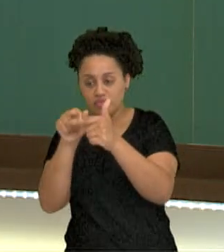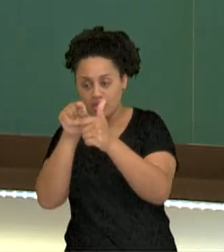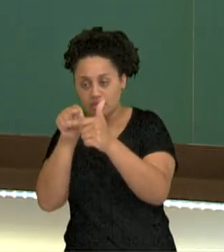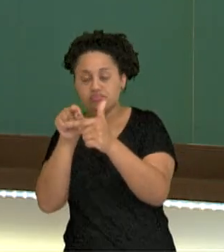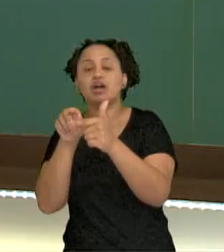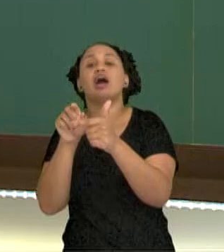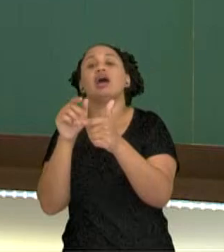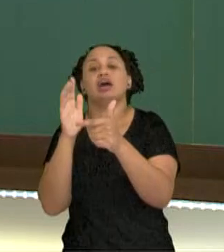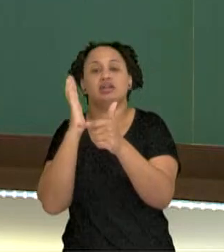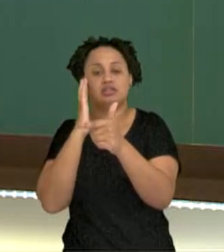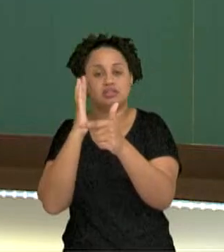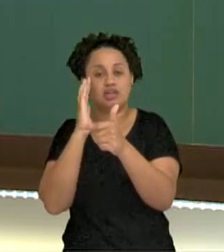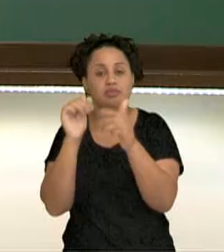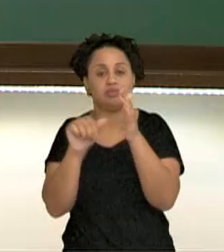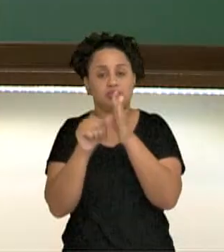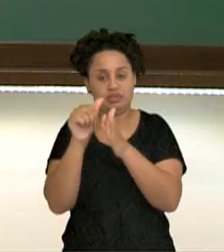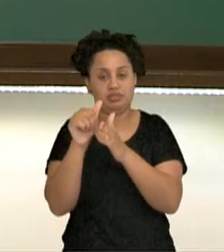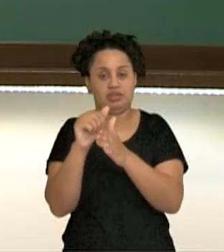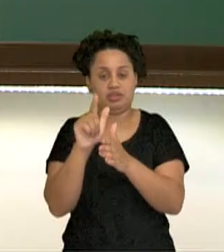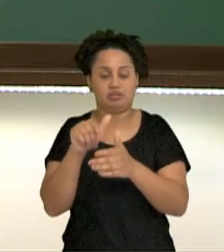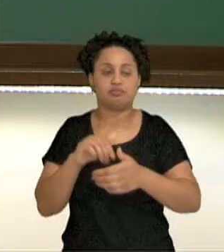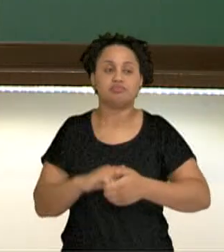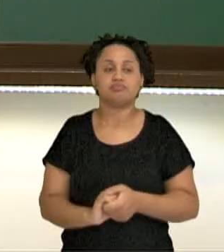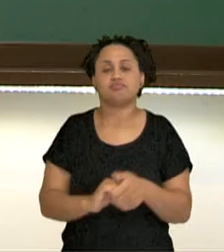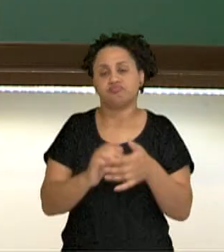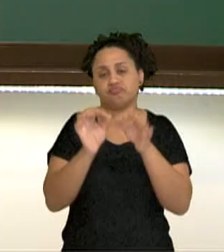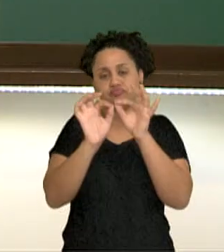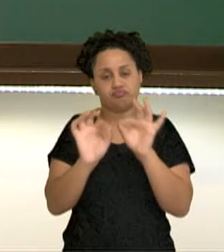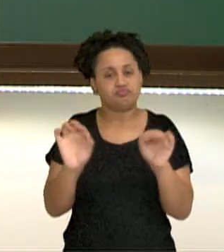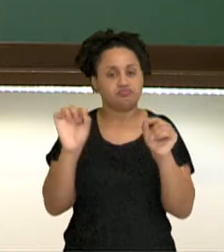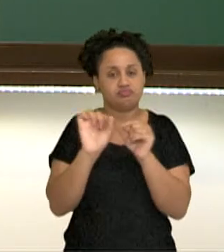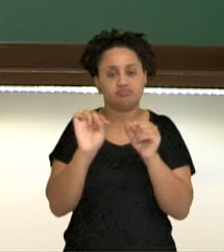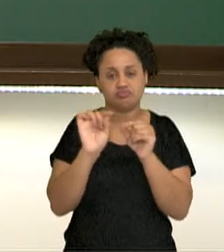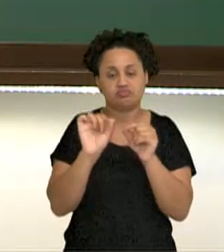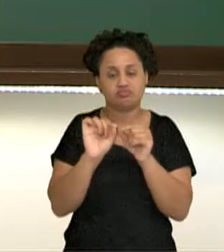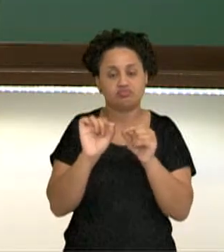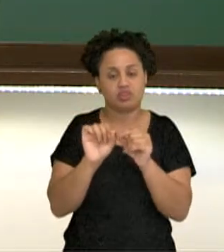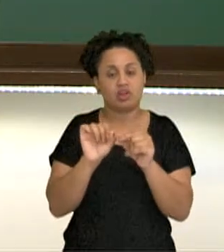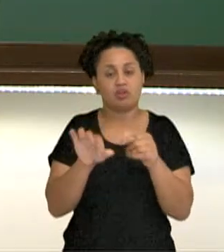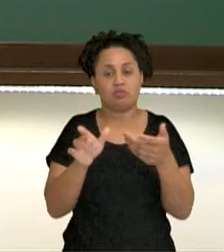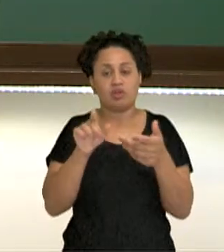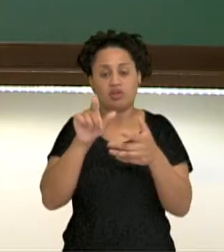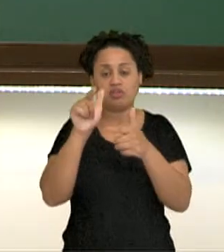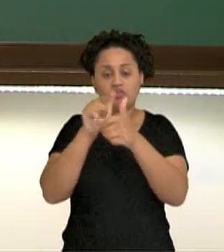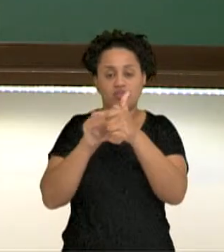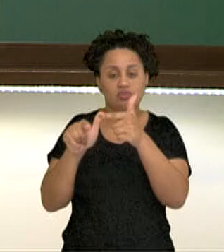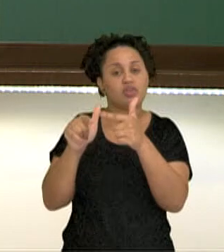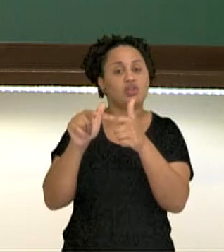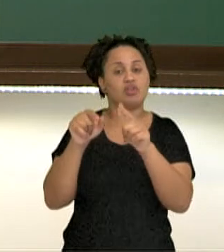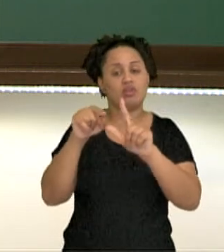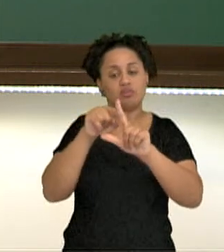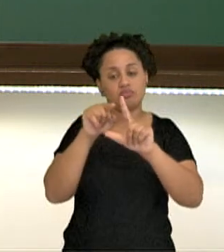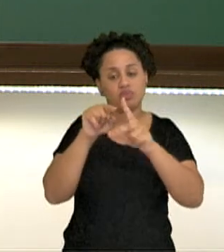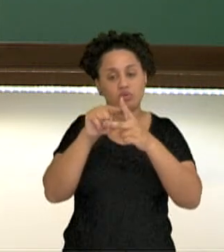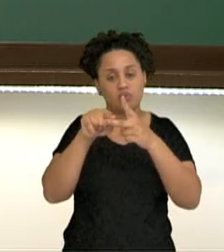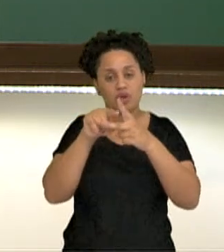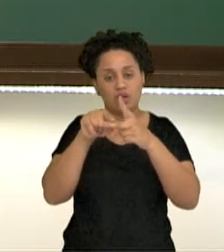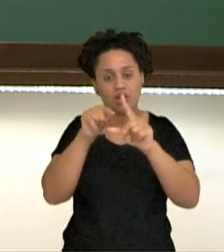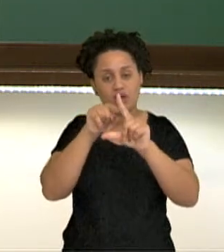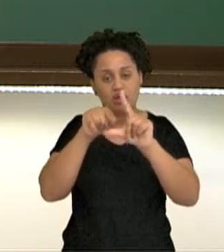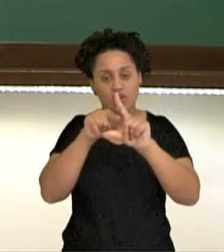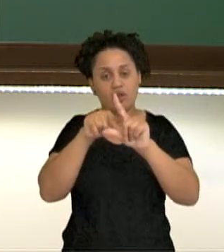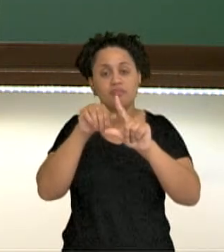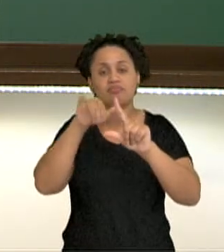primeira determinação. Então, é bem simples de fazer, tá? Você quando divide o ângulo que é maior do que